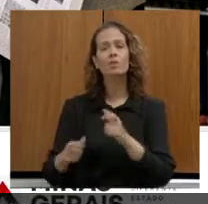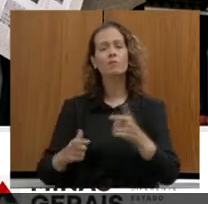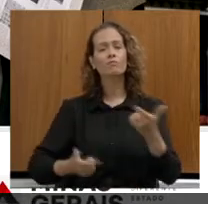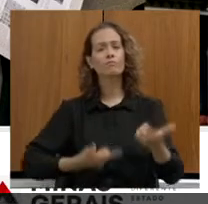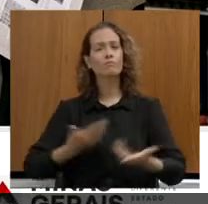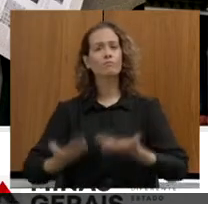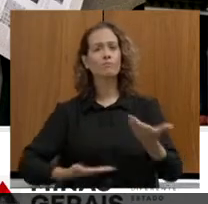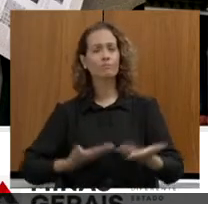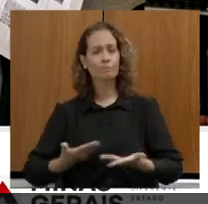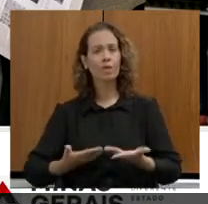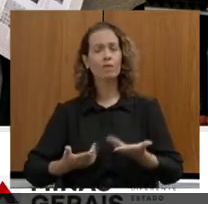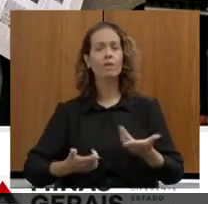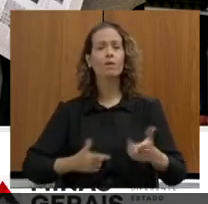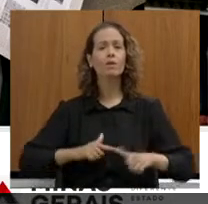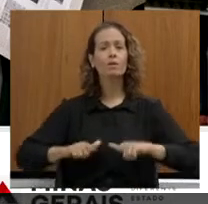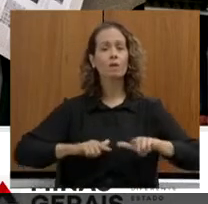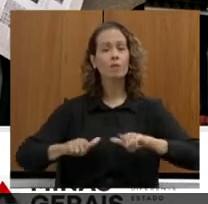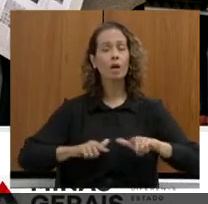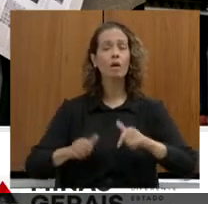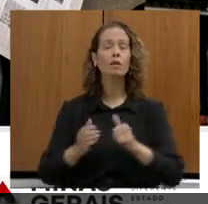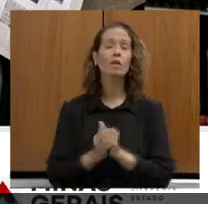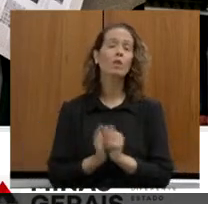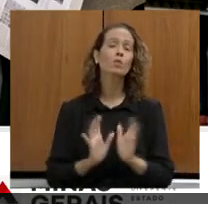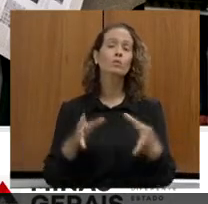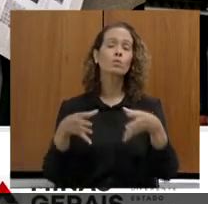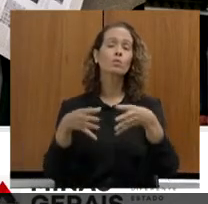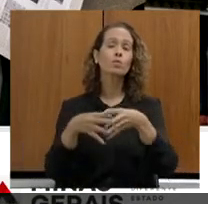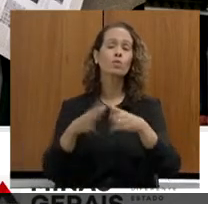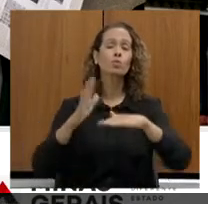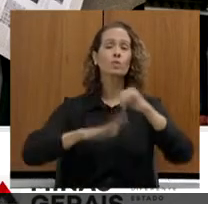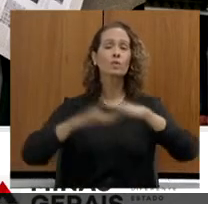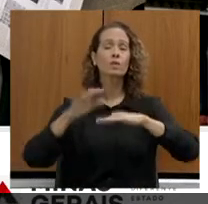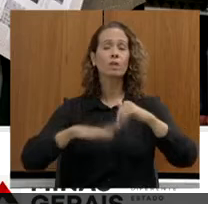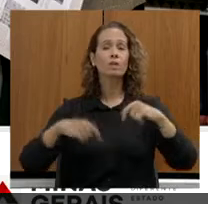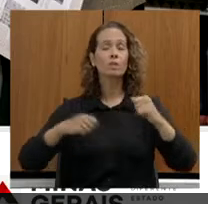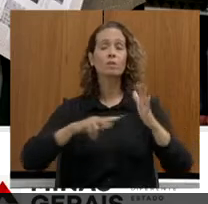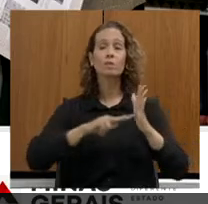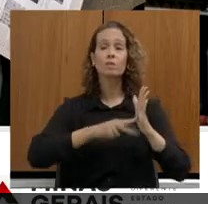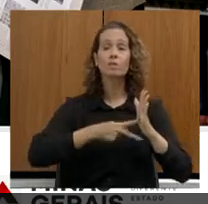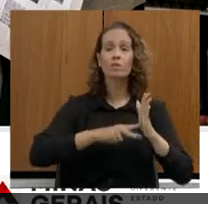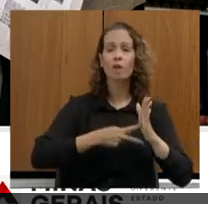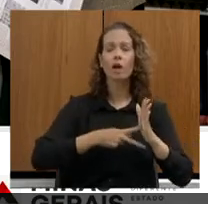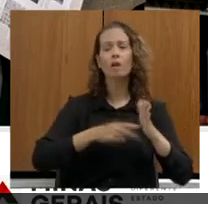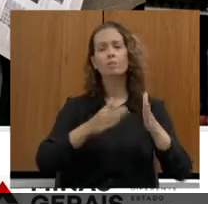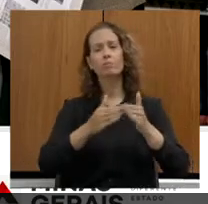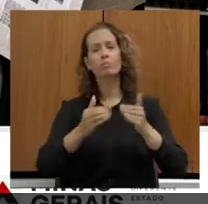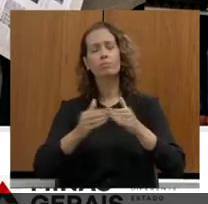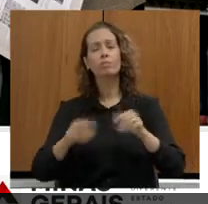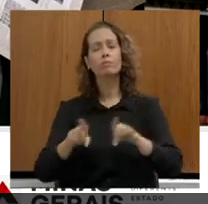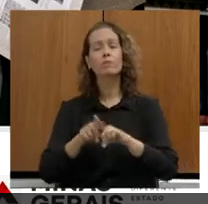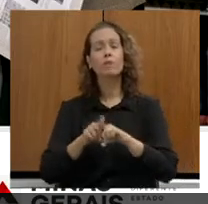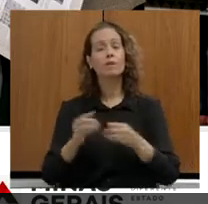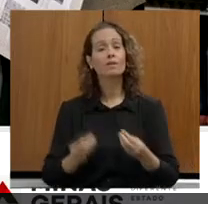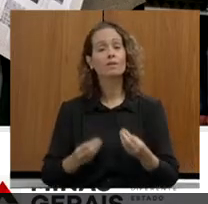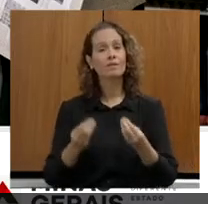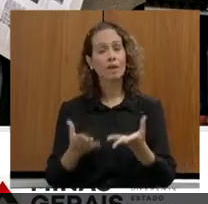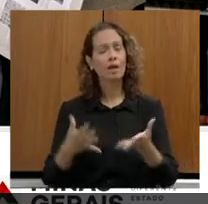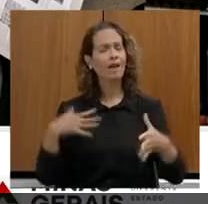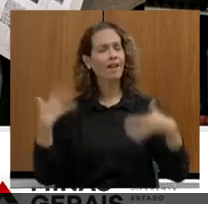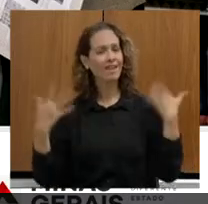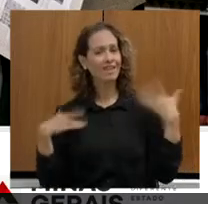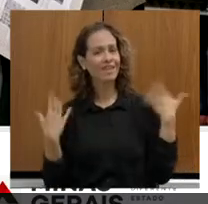né deputados que a categoria vinha solicitando né é o sindicato recorrentemente e nos deu muita alegria